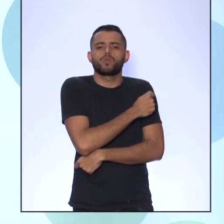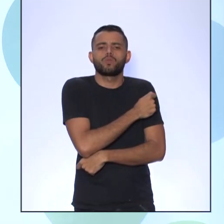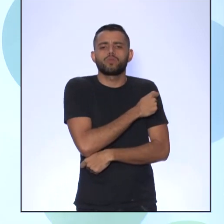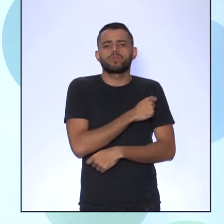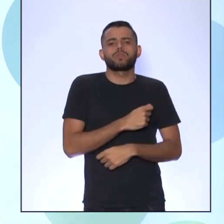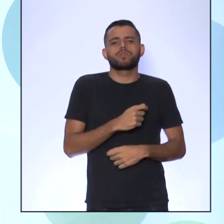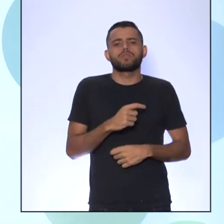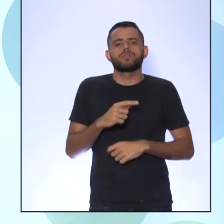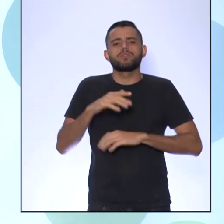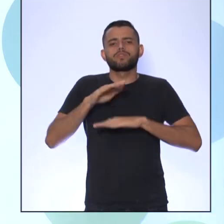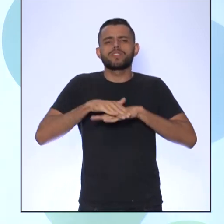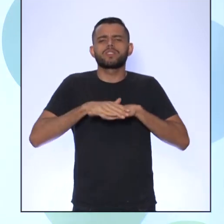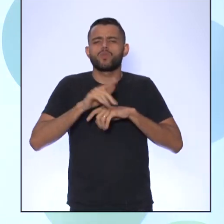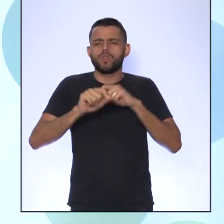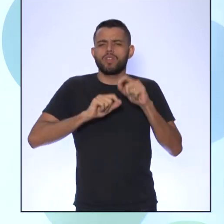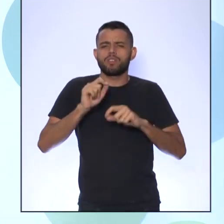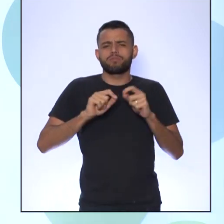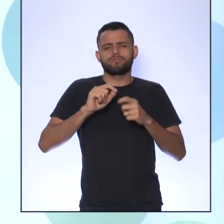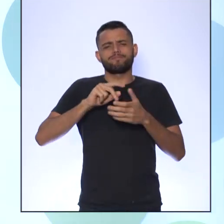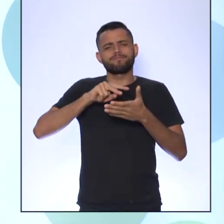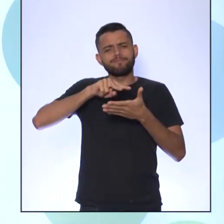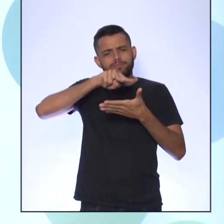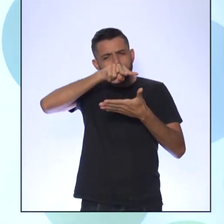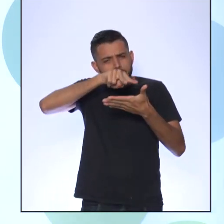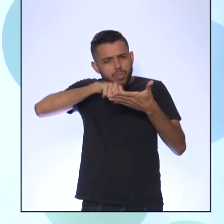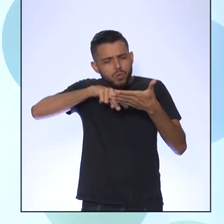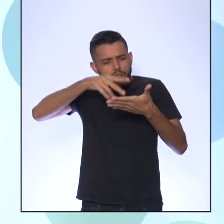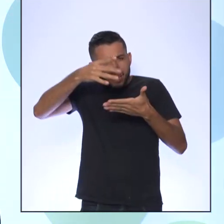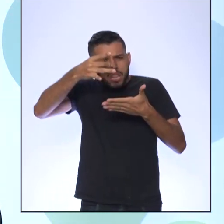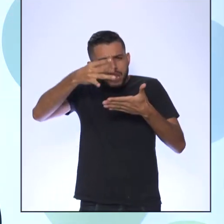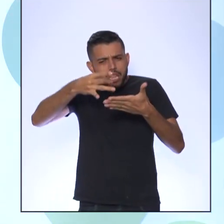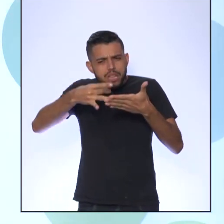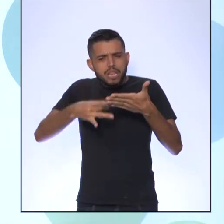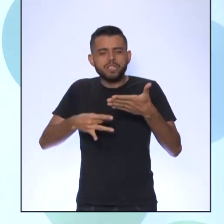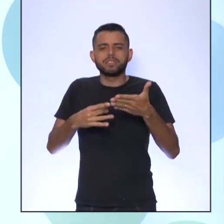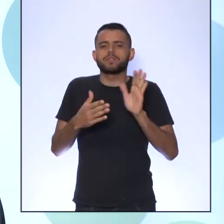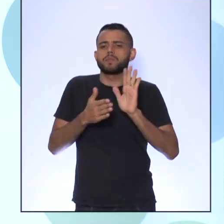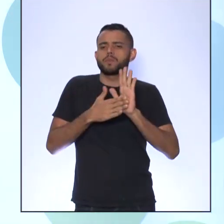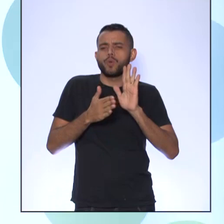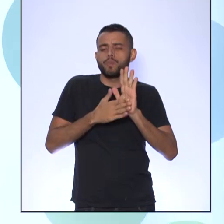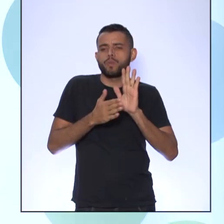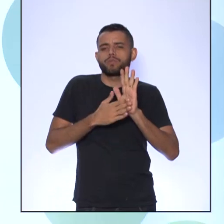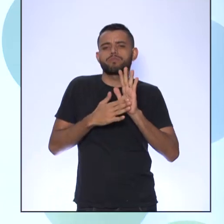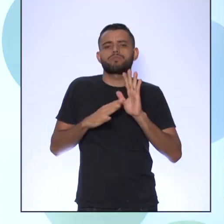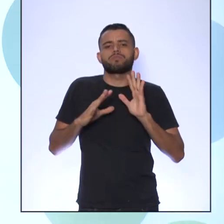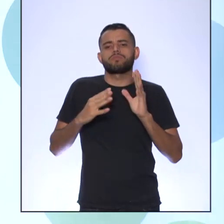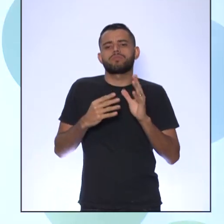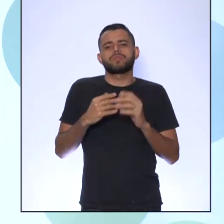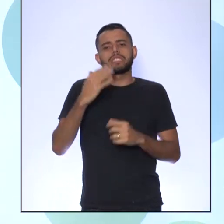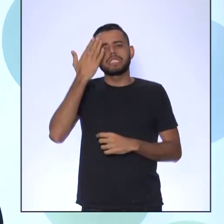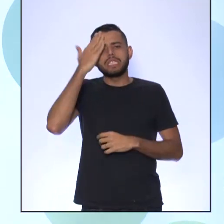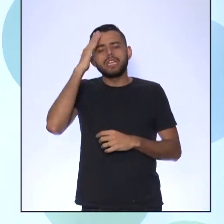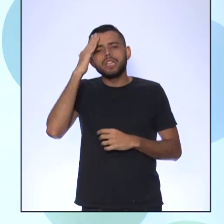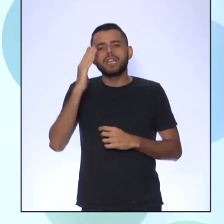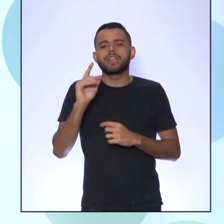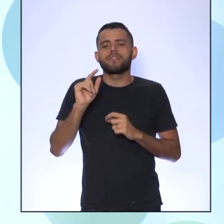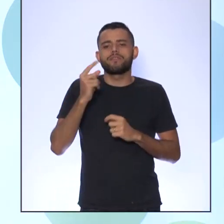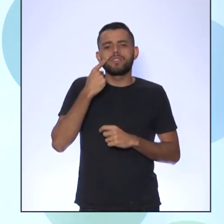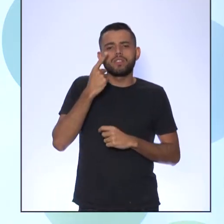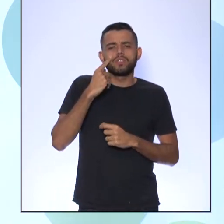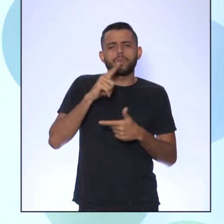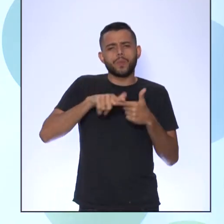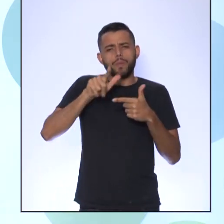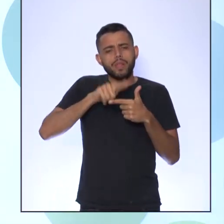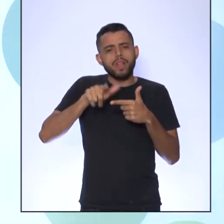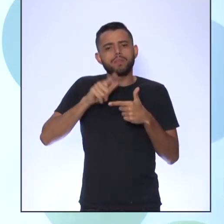fazer uma leitura atenta, realmente de propor soluções, de compreender problemas,